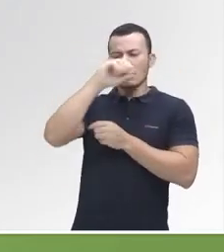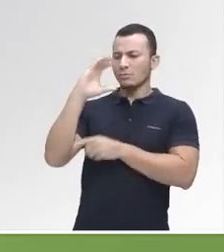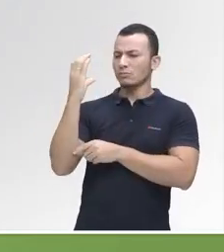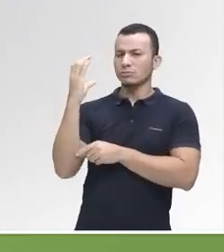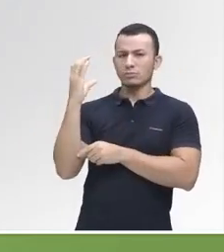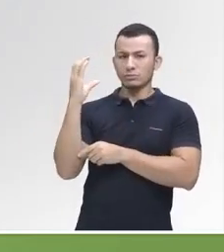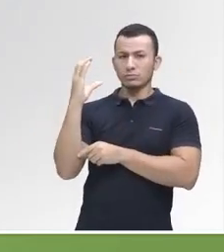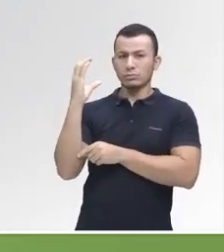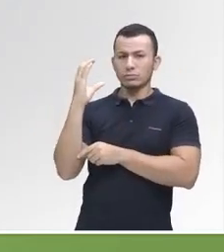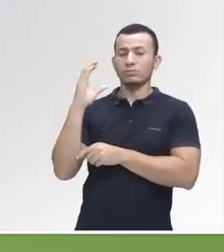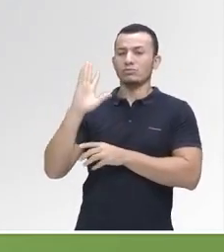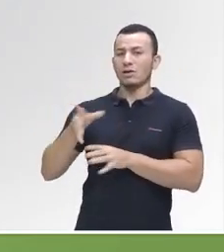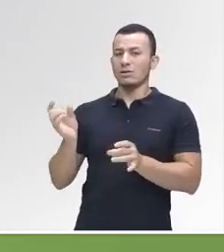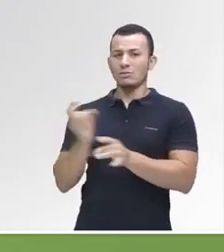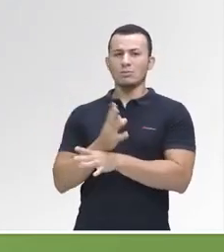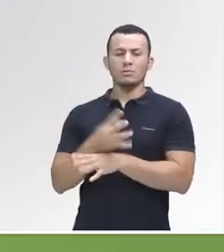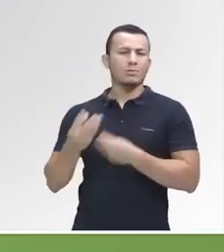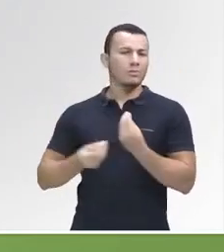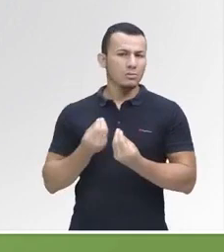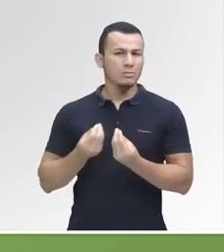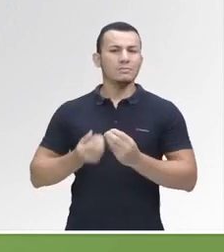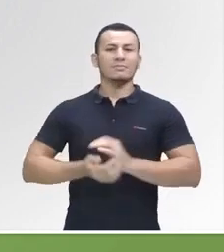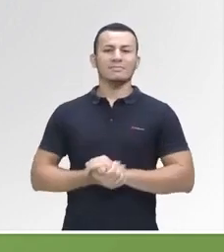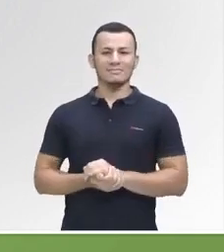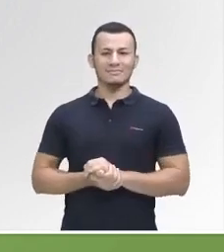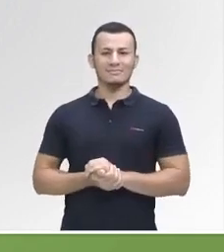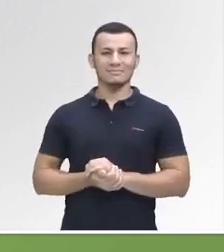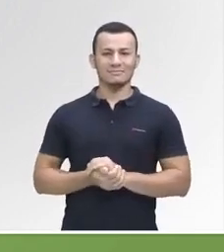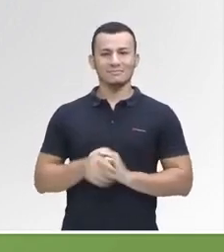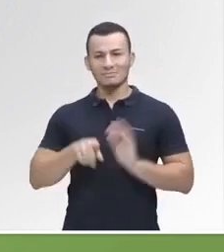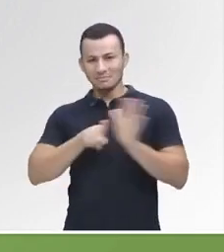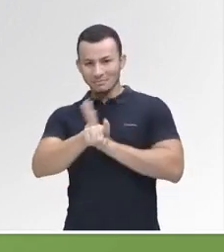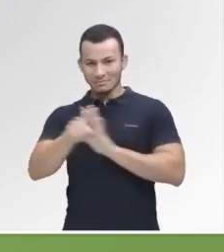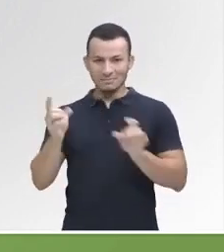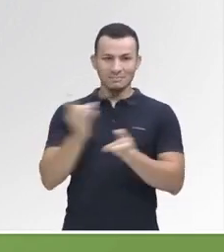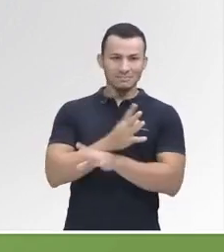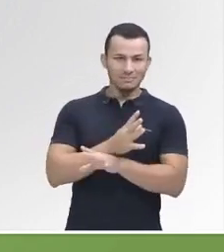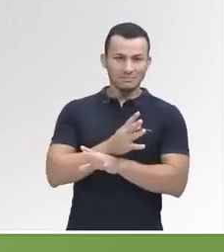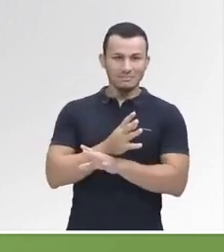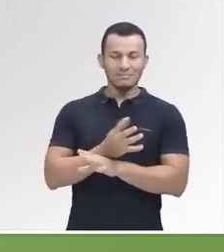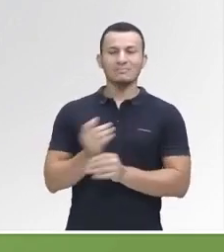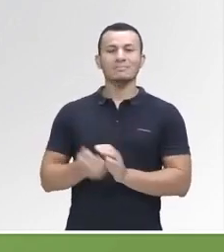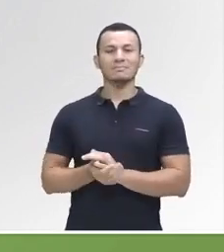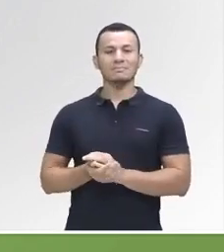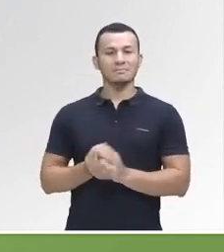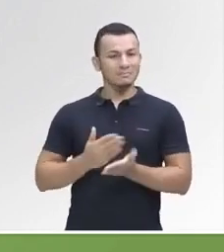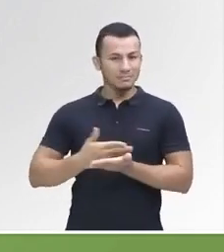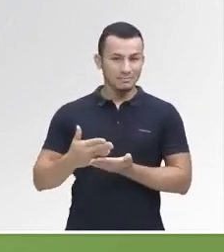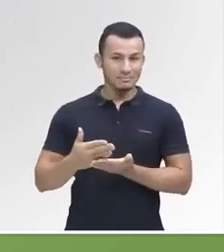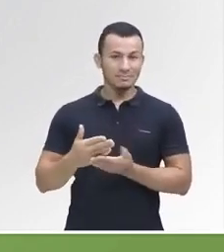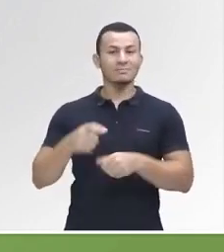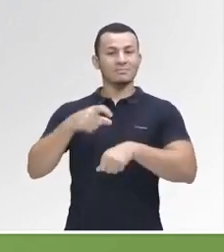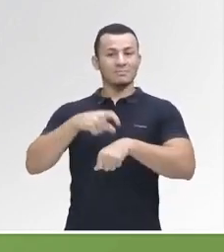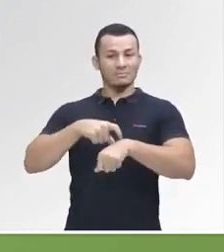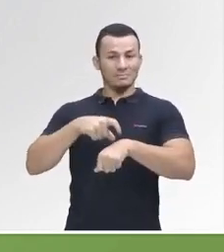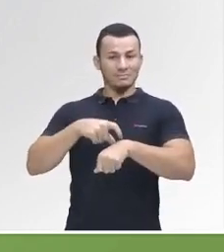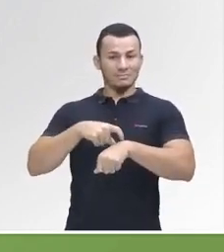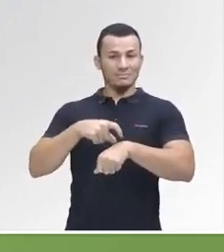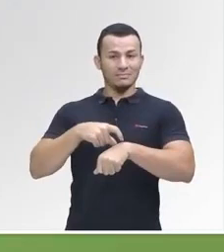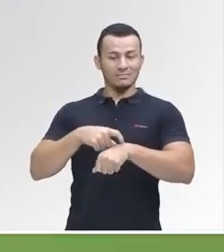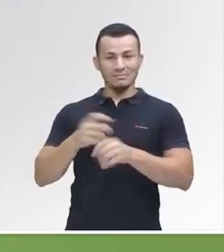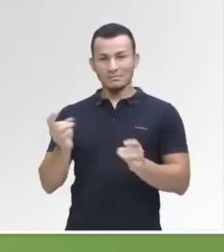já produzidos. E aí, vocês estão prontos? Vamos começar? Chegou a hora. Vocês